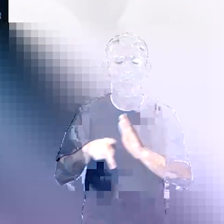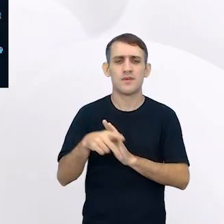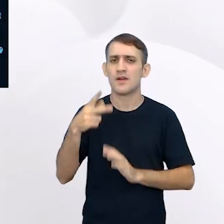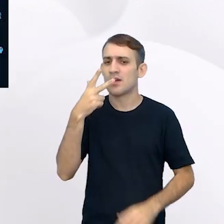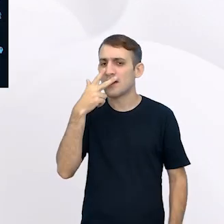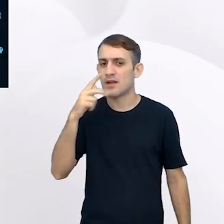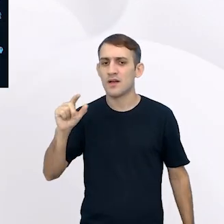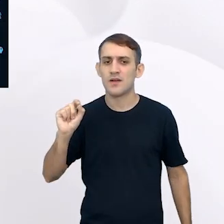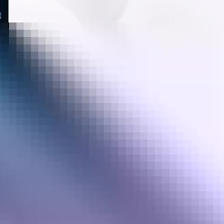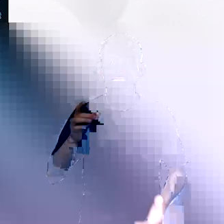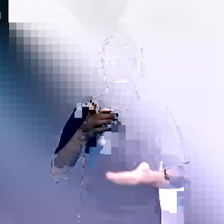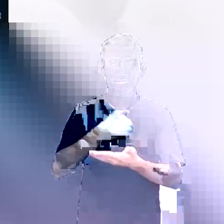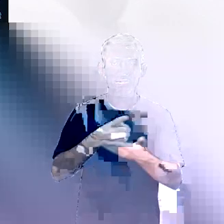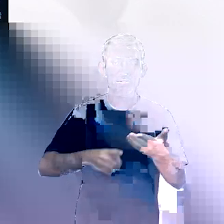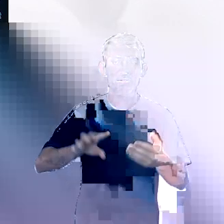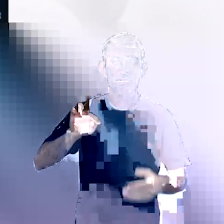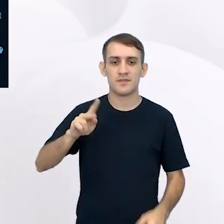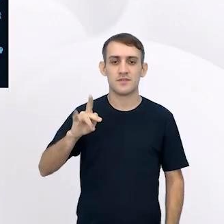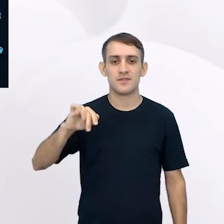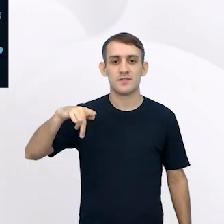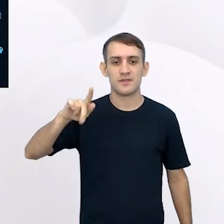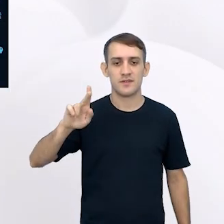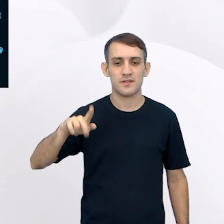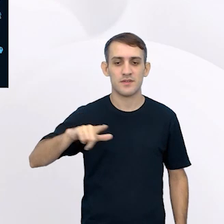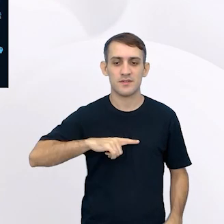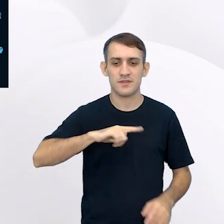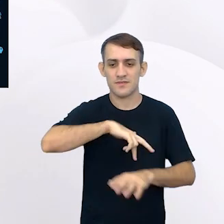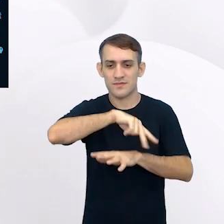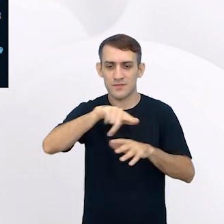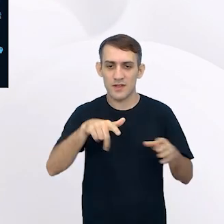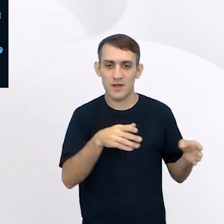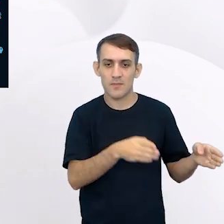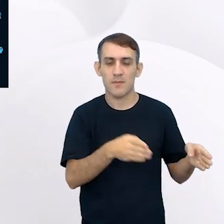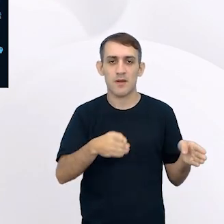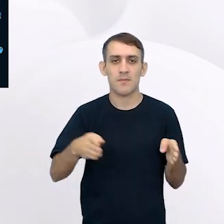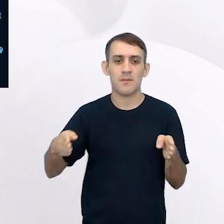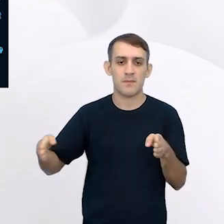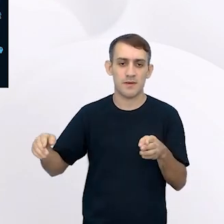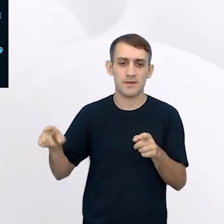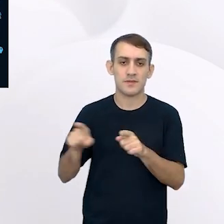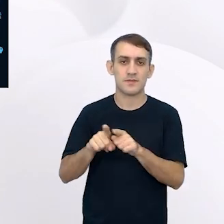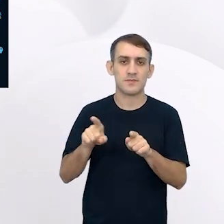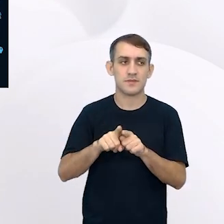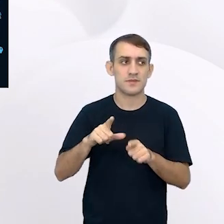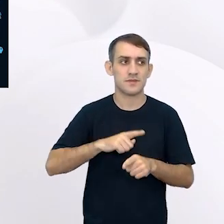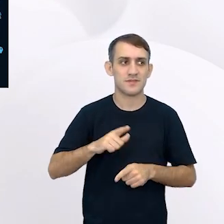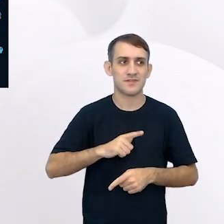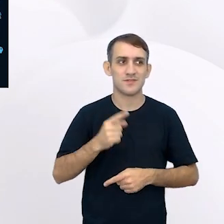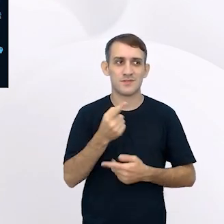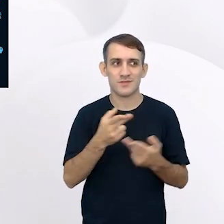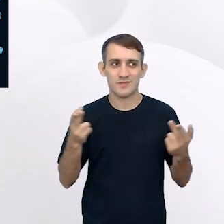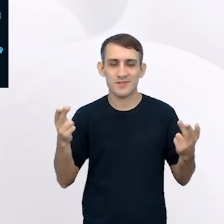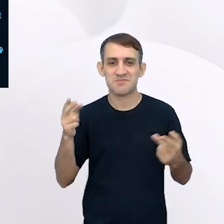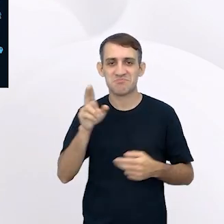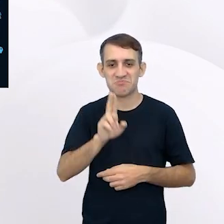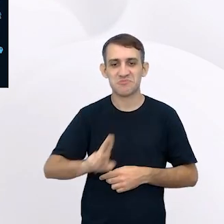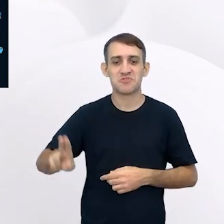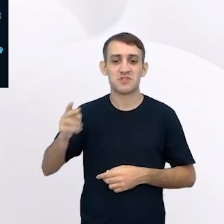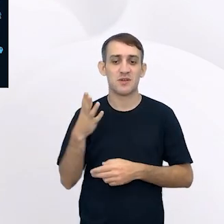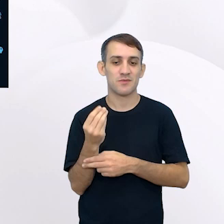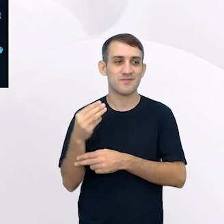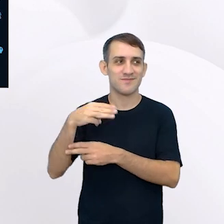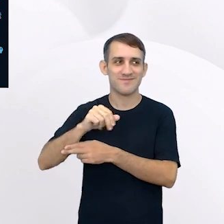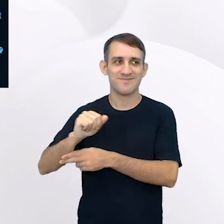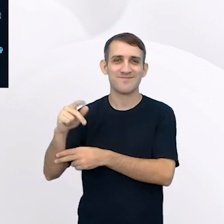Terezinha? O Design Thinking, ele tem várias etapas do design e é uma parte que é utilizada muito no mapa,